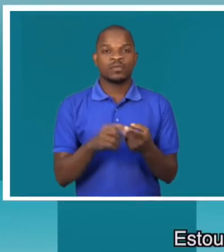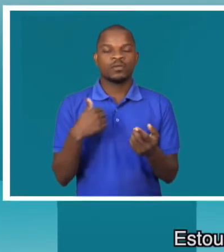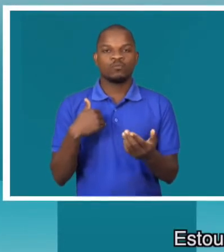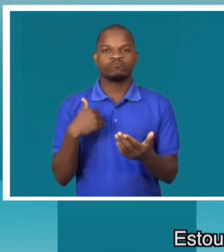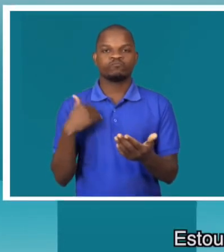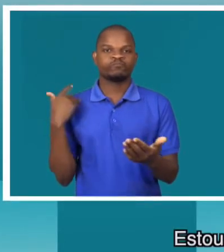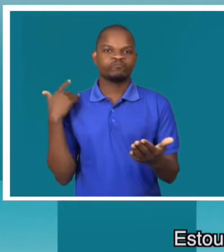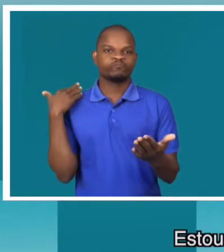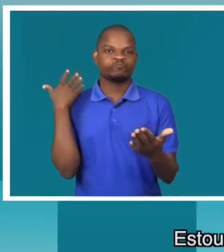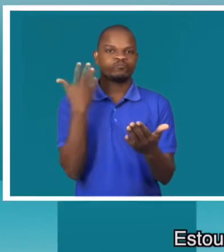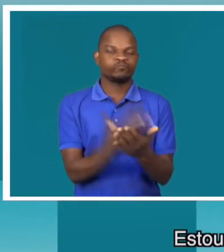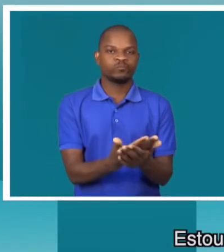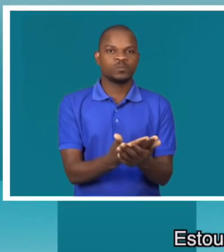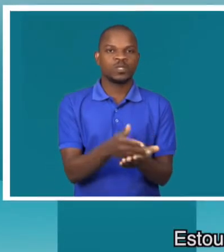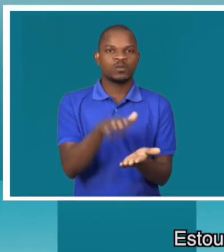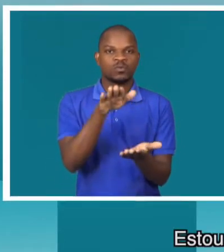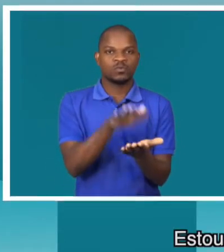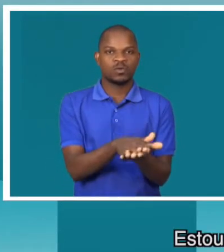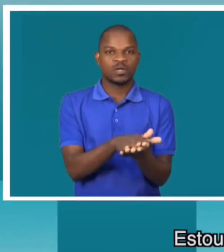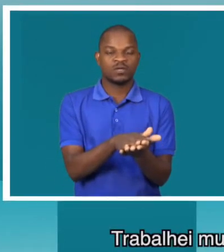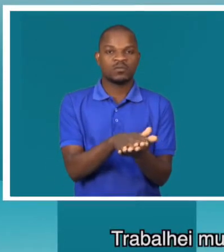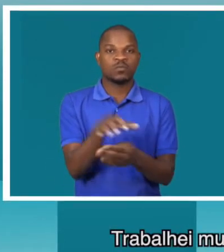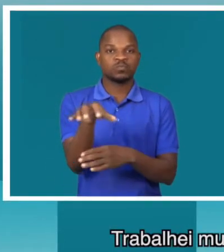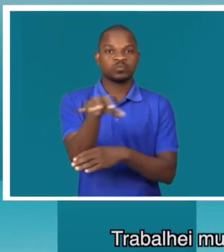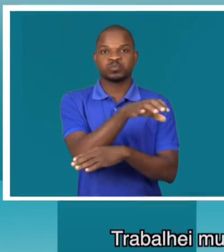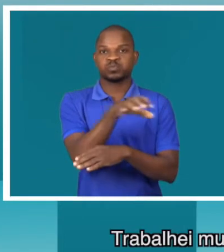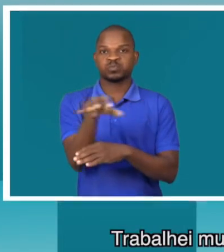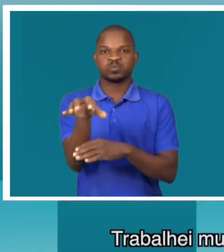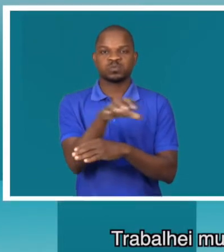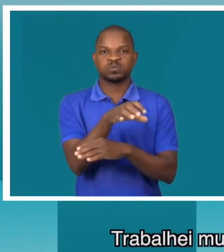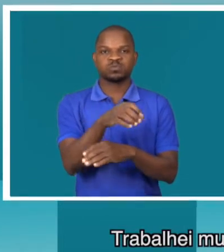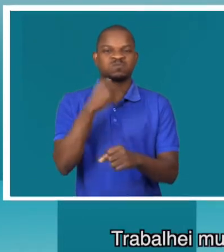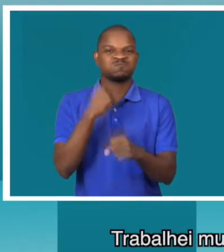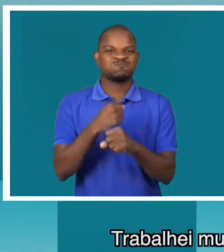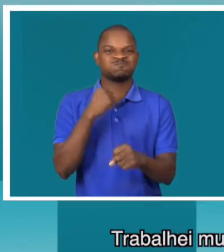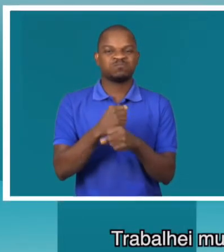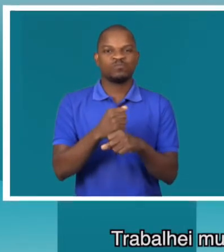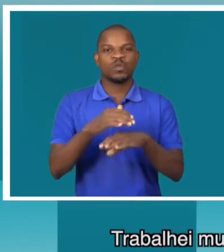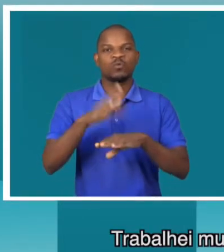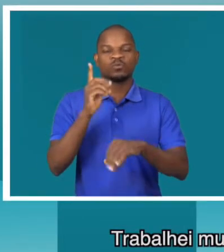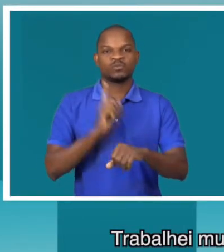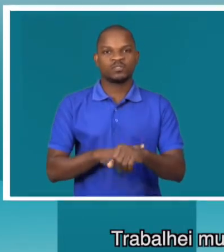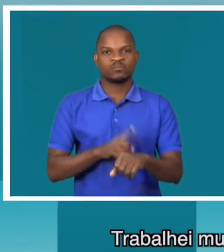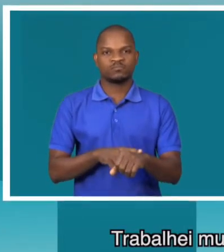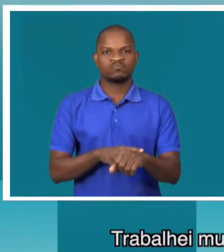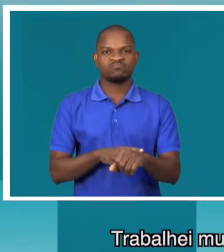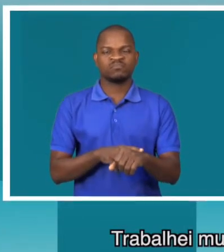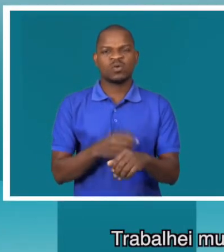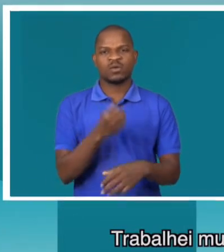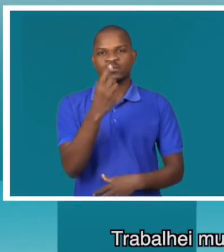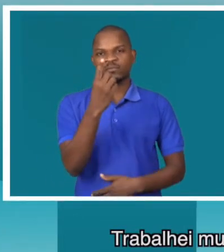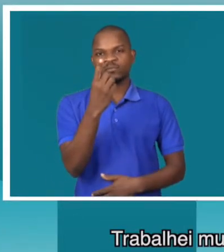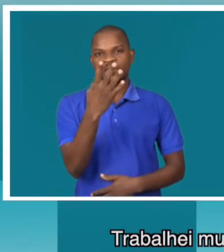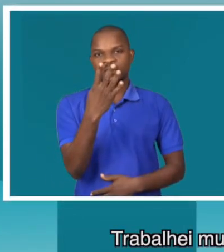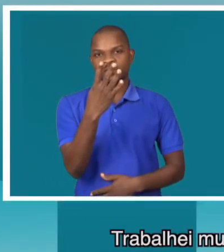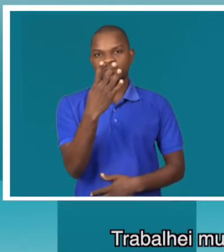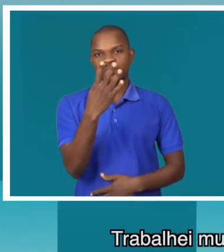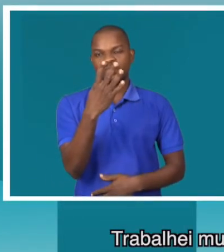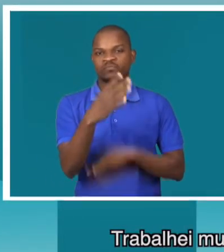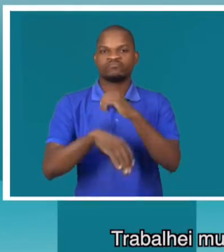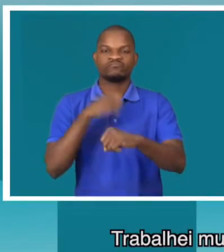Estou aqui no Porto há 14 anos. Trabalhei muito durante um tempo mesmo. 14